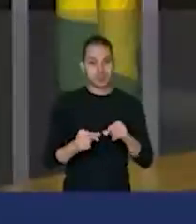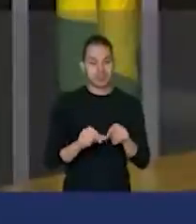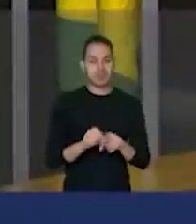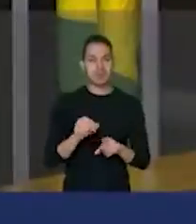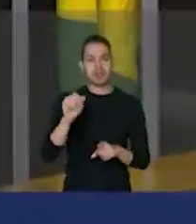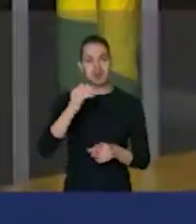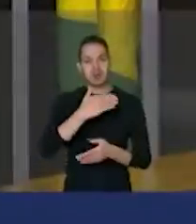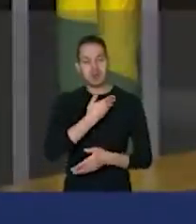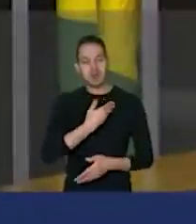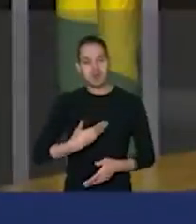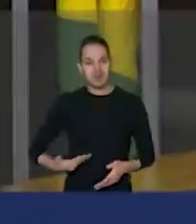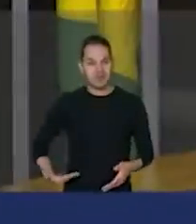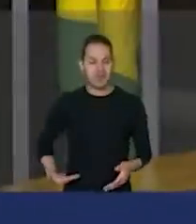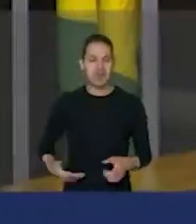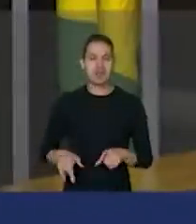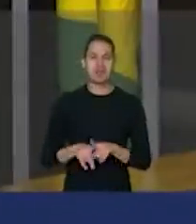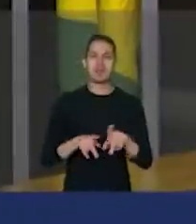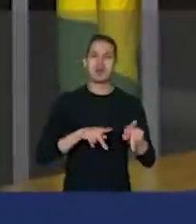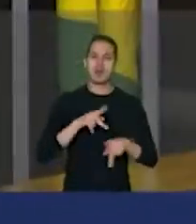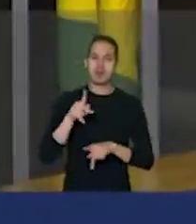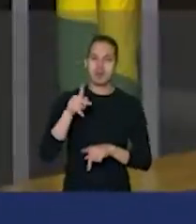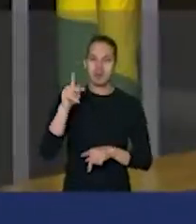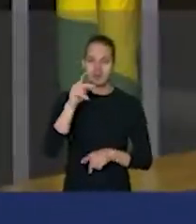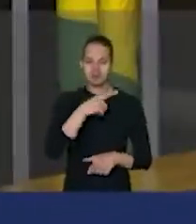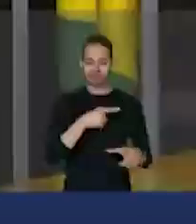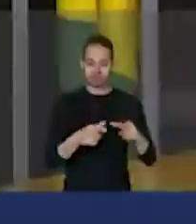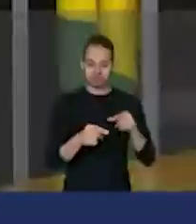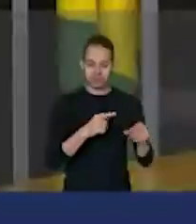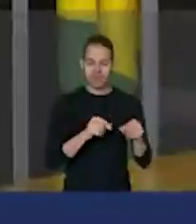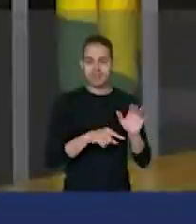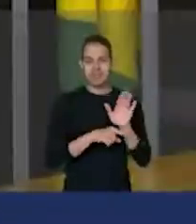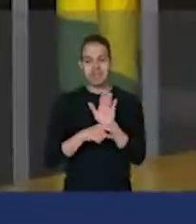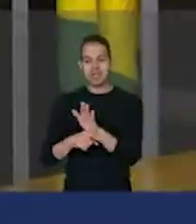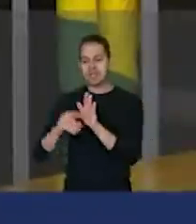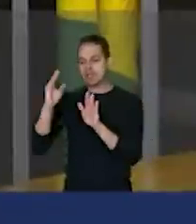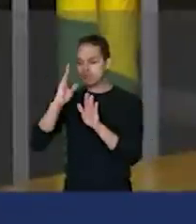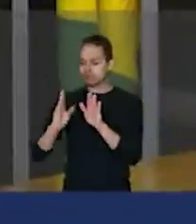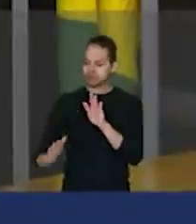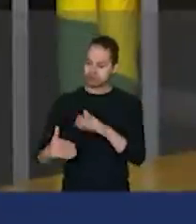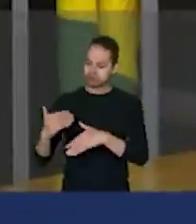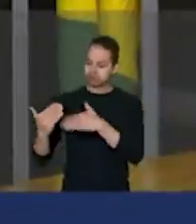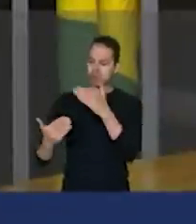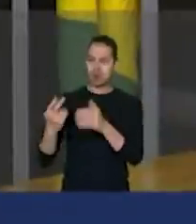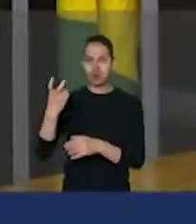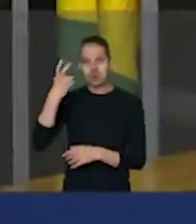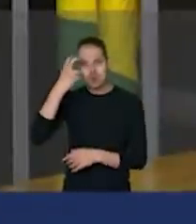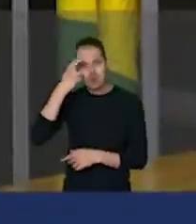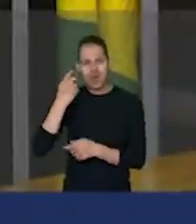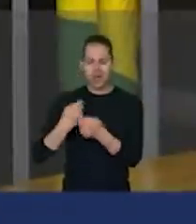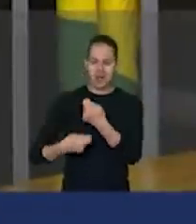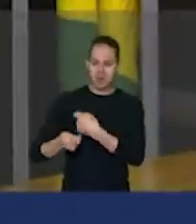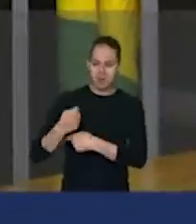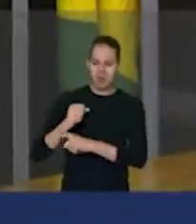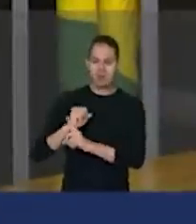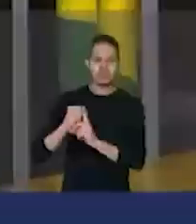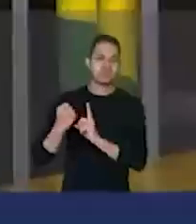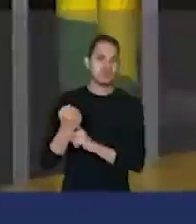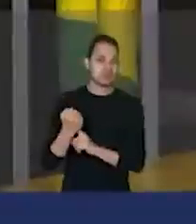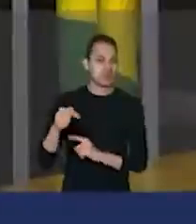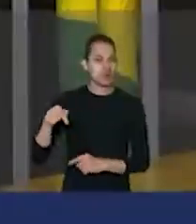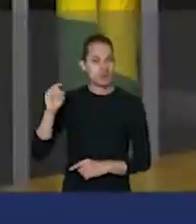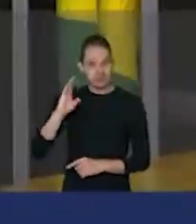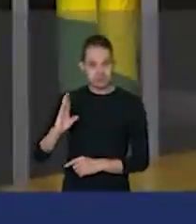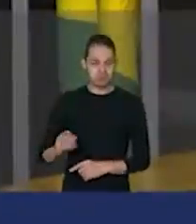povo japonês para para o Brasil para o desenvolvimento econômico desenvolvimento cultural Desenvolvimento Social do Brasil eu acho